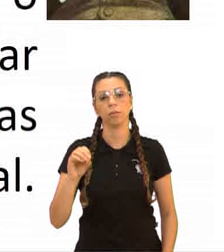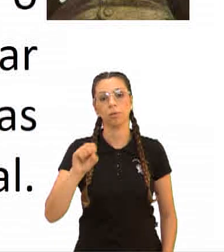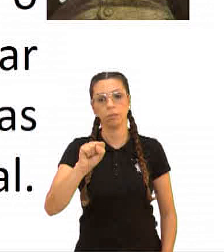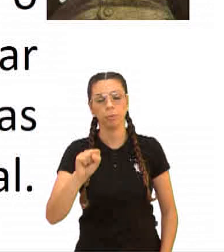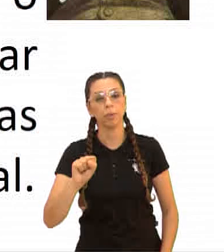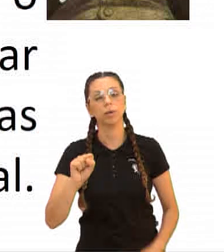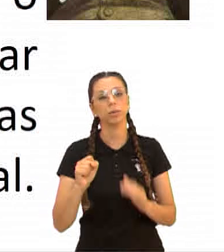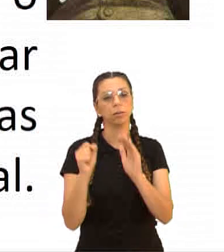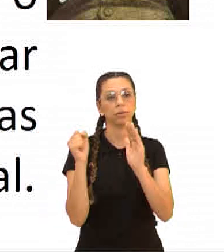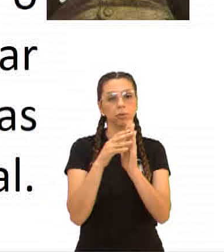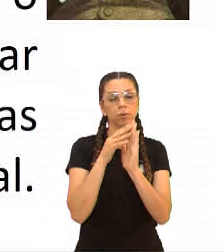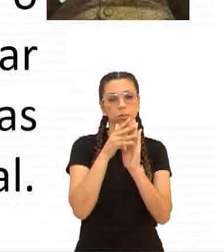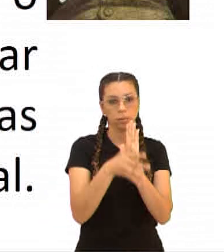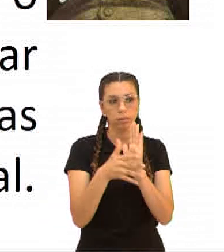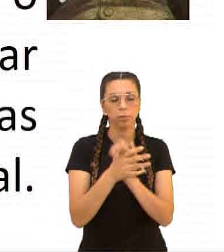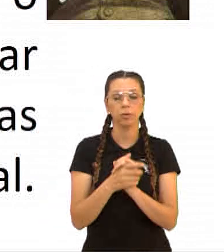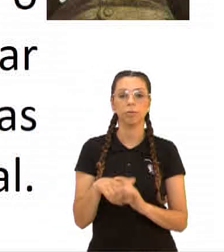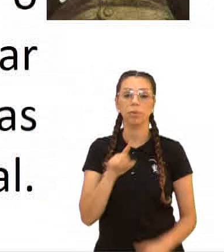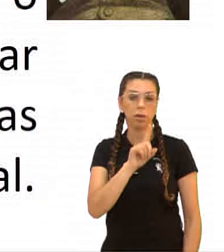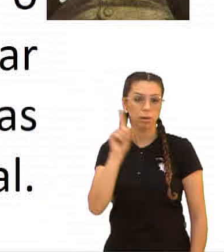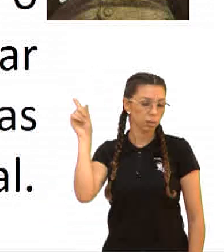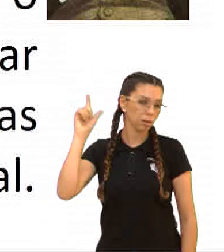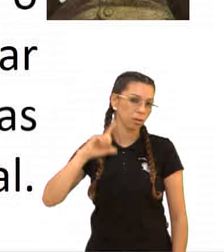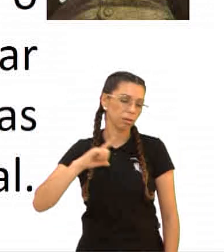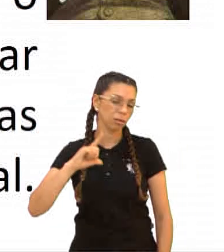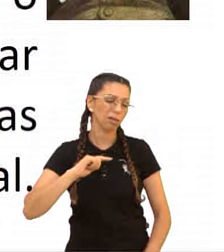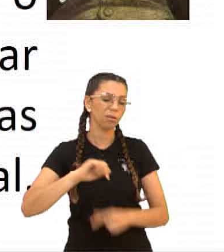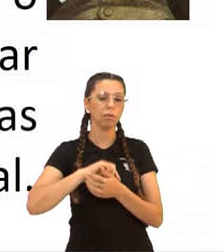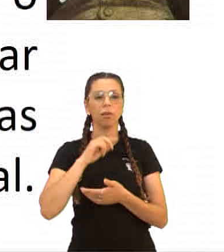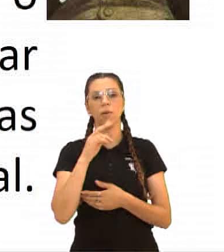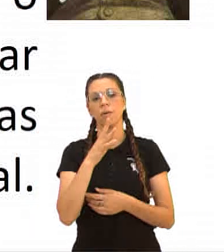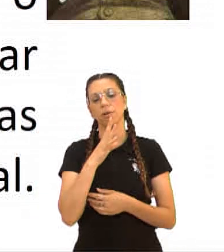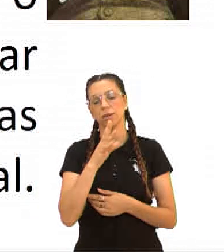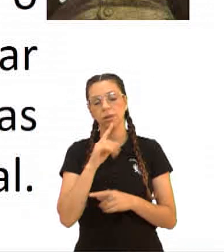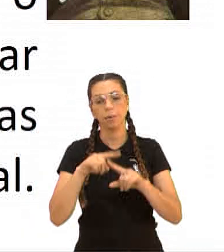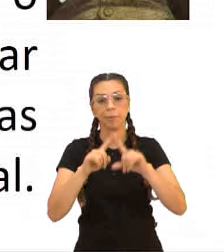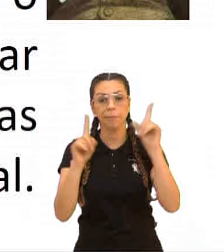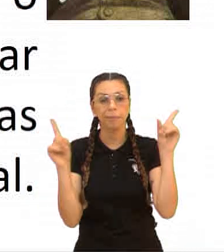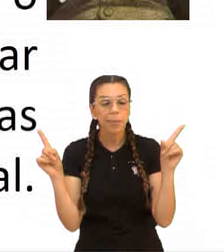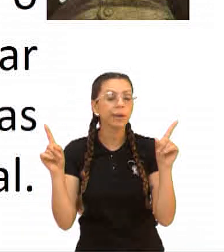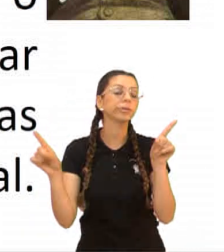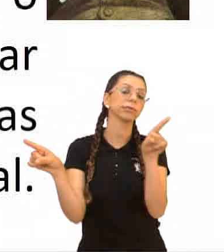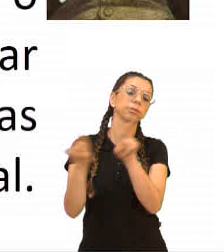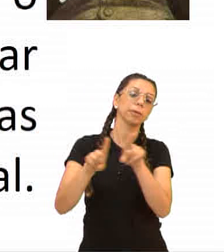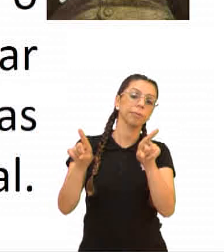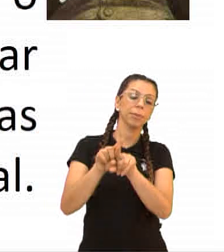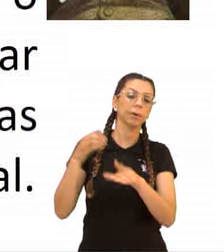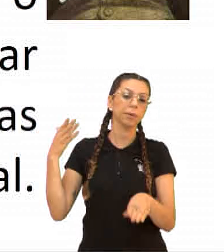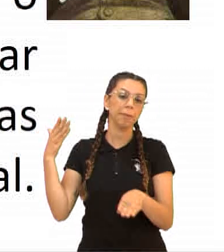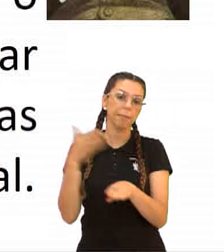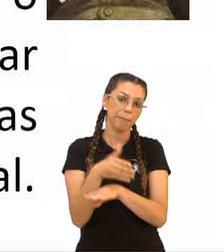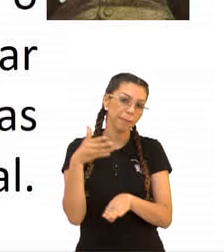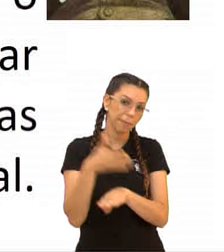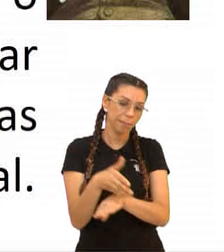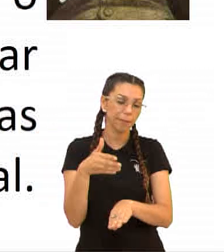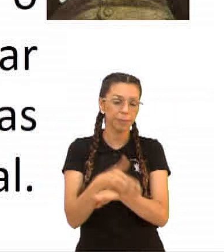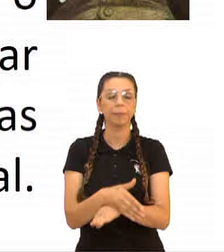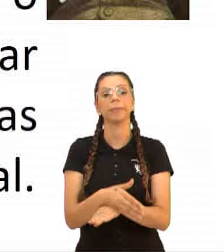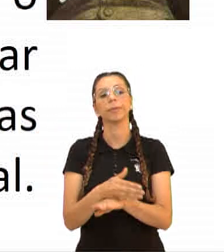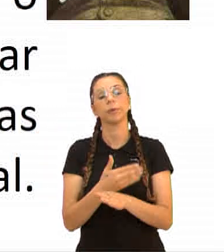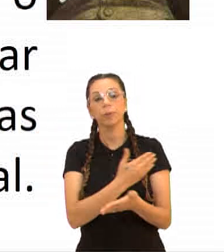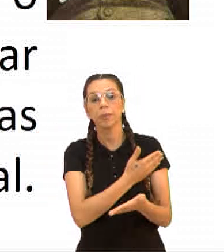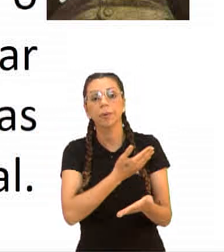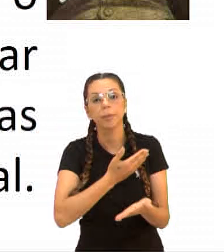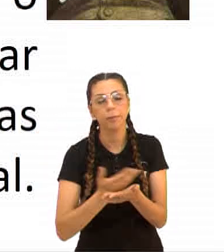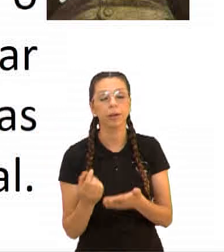tá, pessoal, ele não foi tão, as obras dele não são tão conhecidas, mas ele foi um dos também que participaram do ato inicial